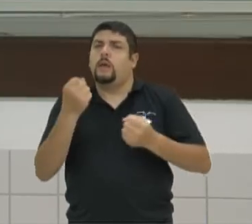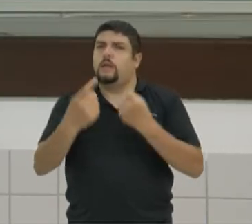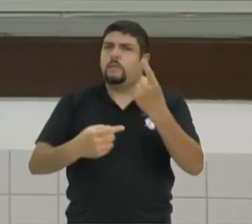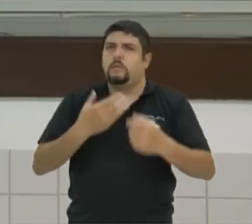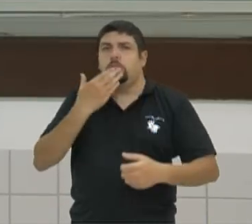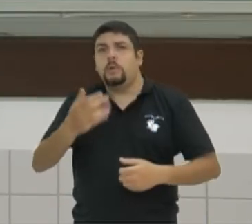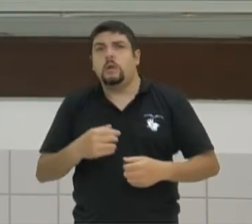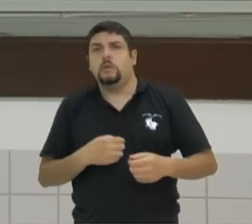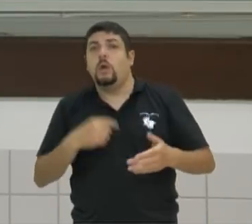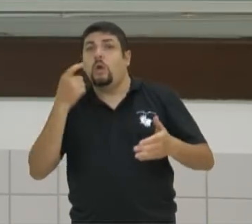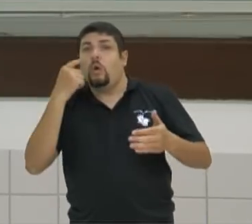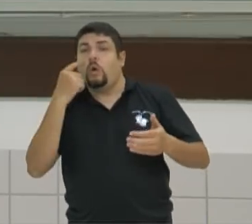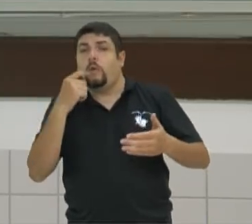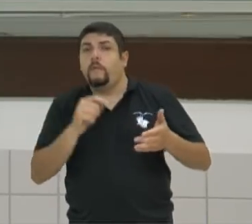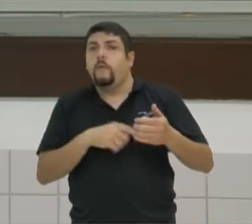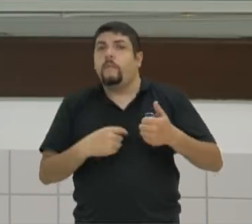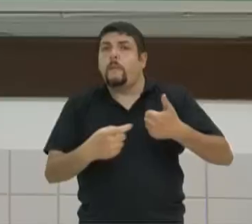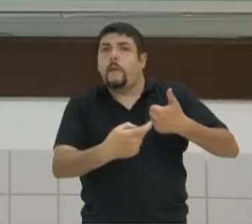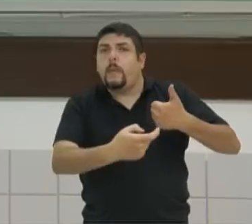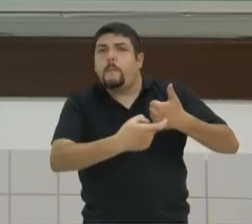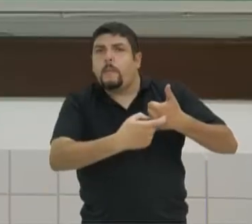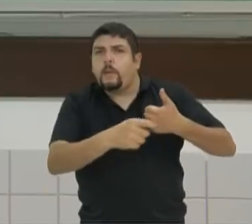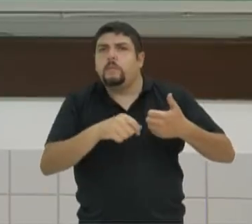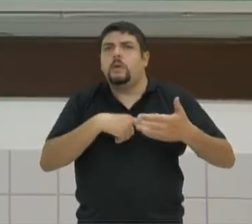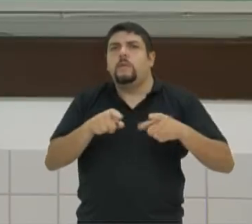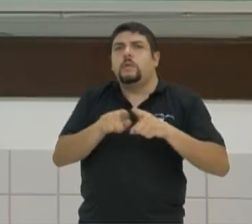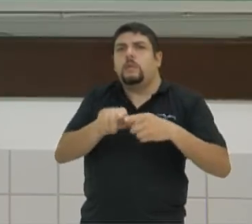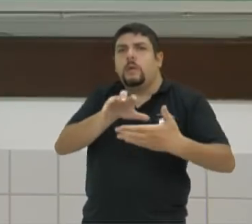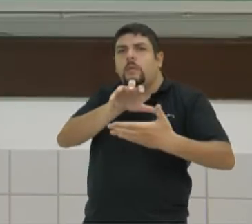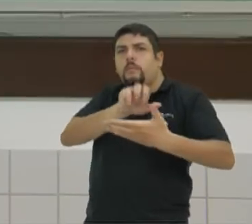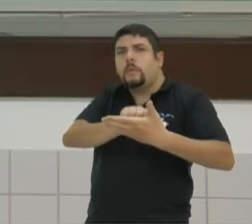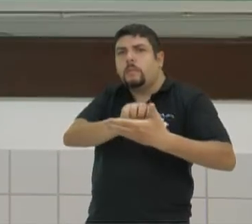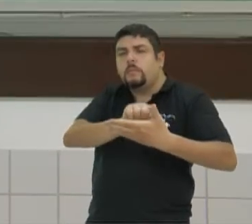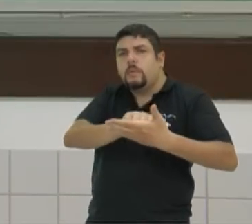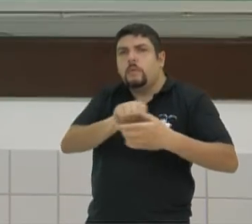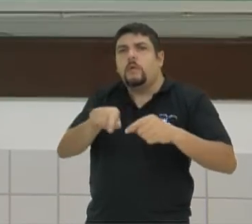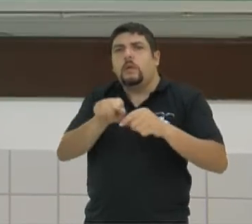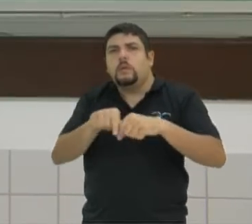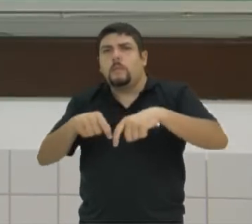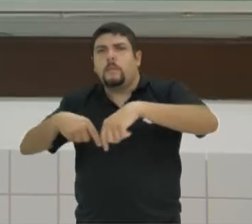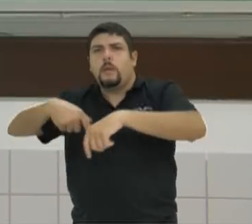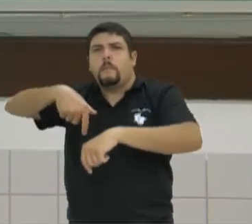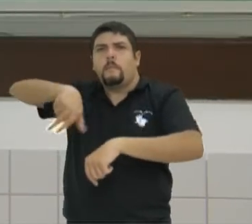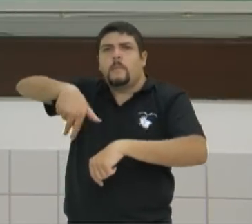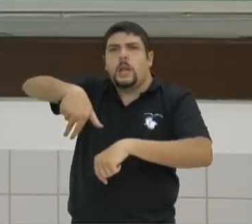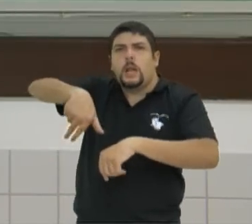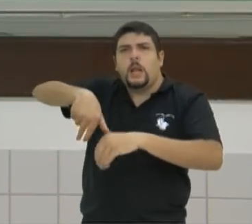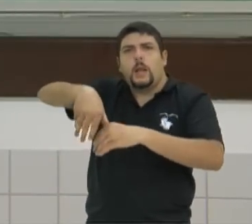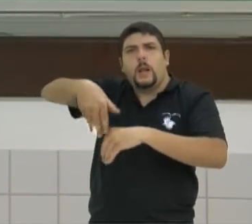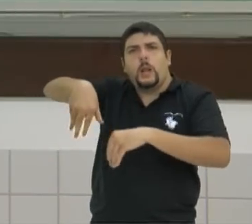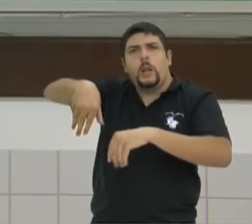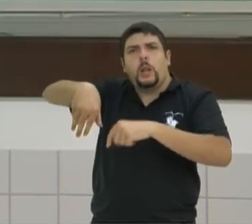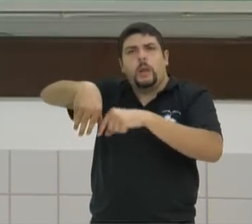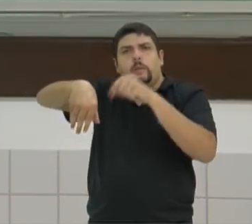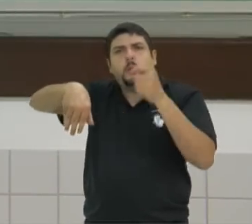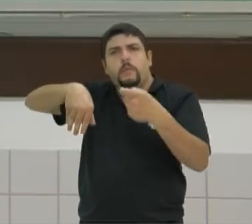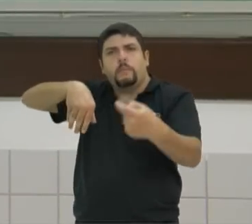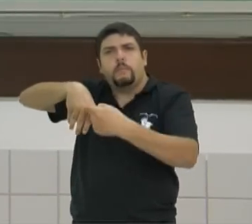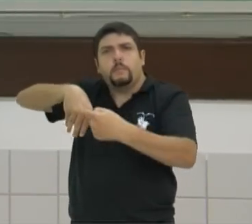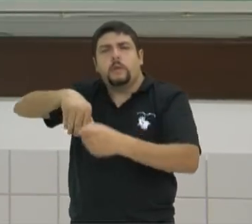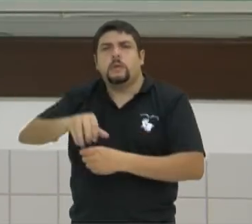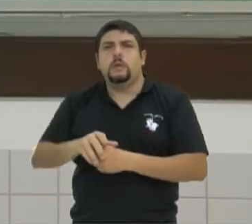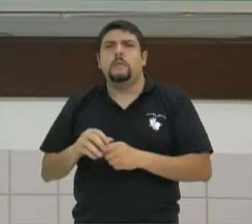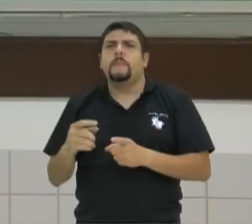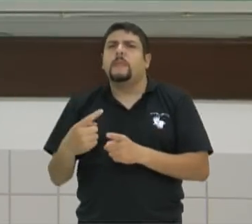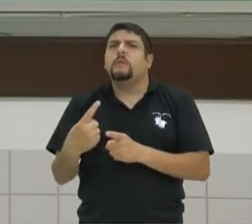se inscrever, de compartilhar, de apertar o sininho para receber as notificações, não sei o quê. Você já ouviu isso quantas vezes? E por que é importante o